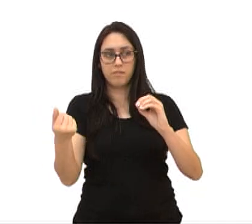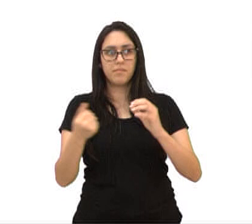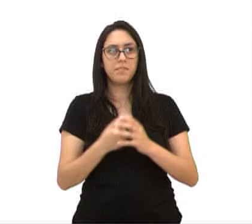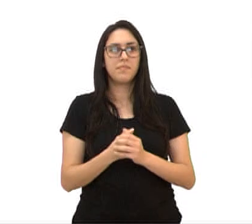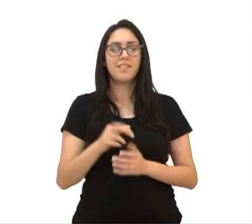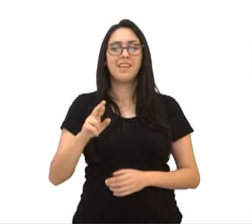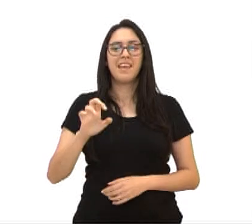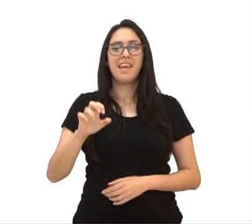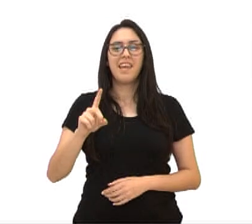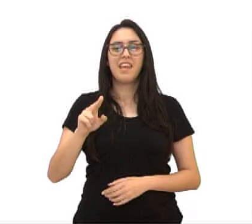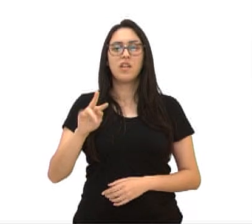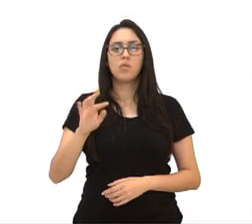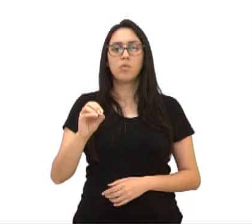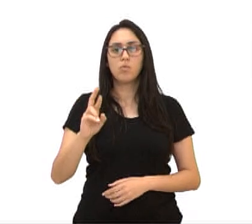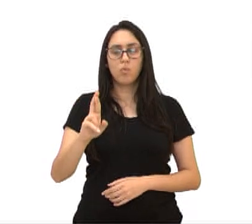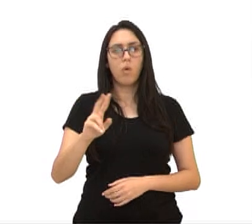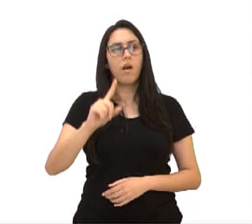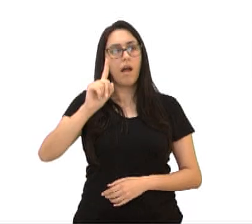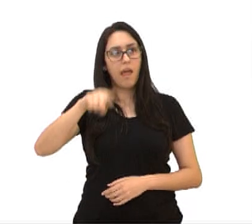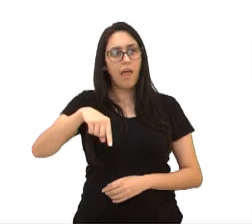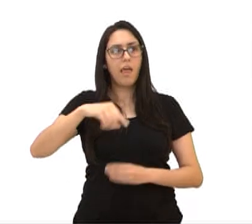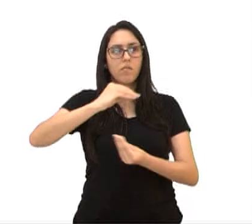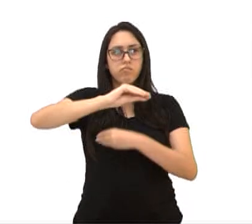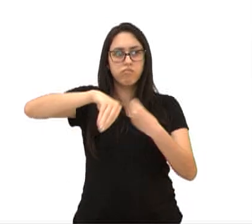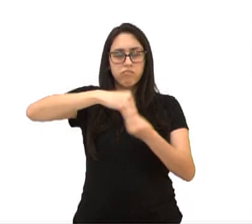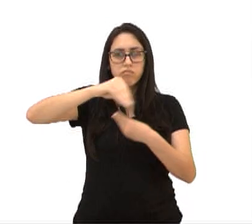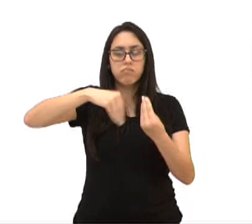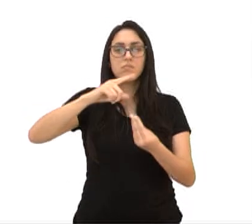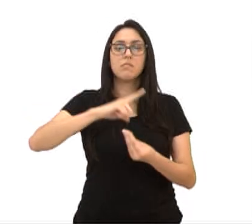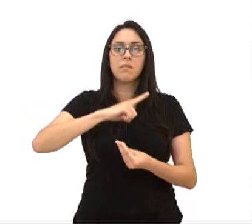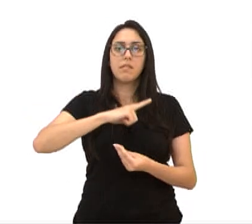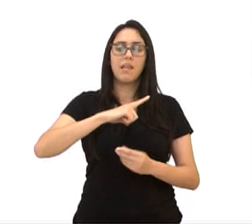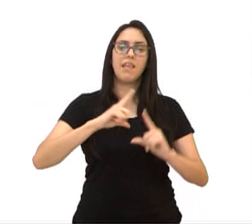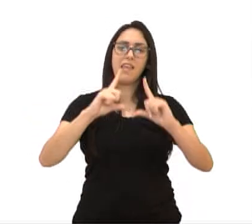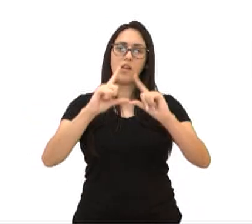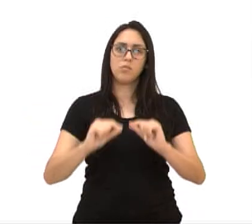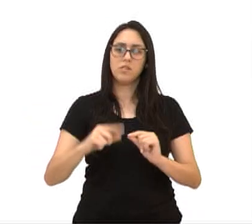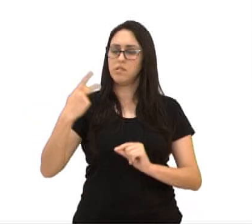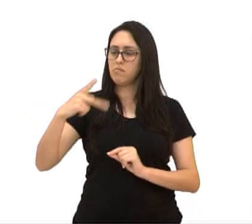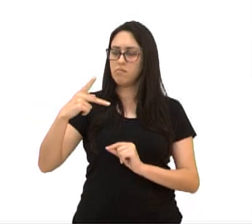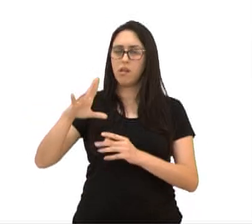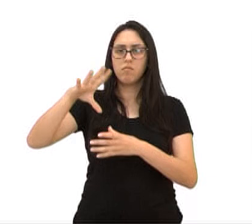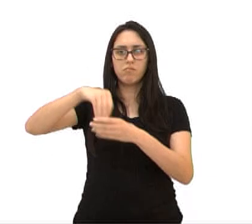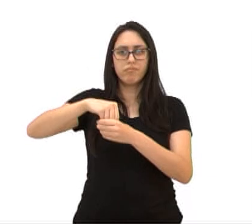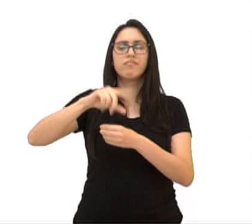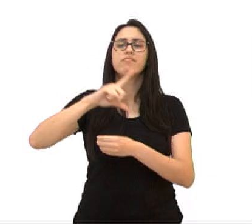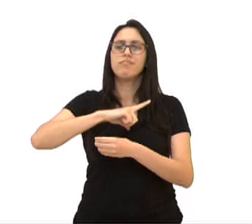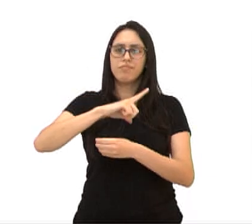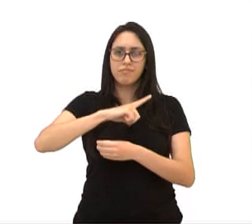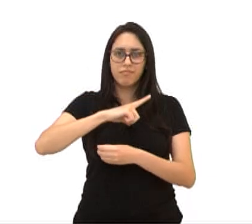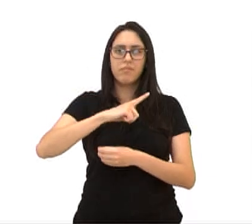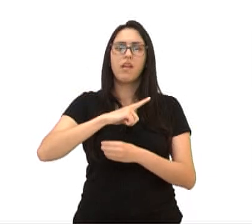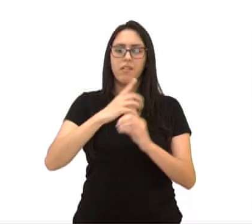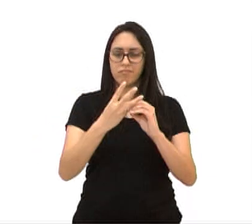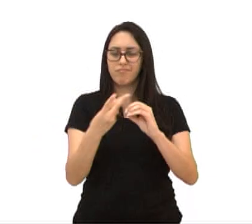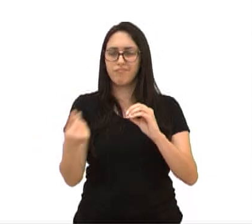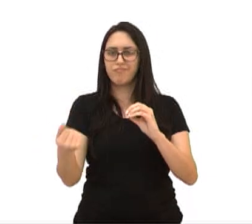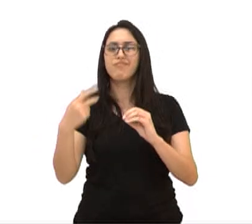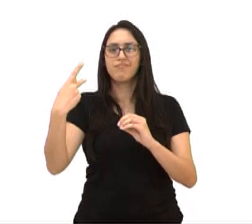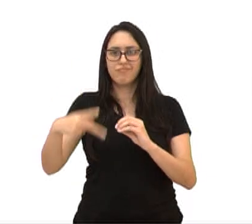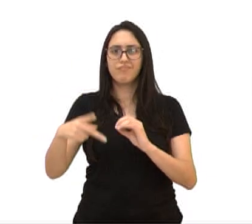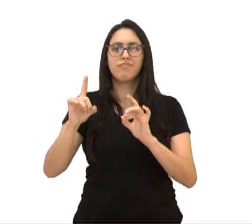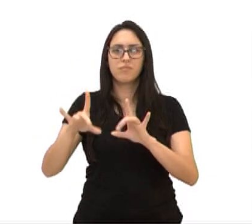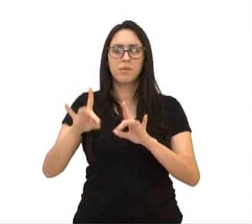redutor é o elemento ou substância que provoca a redução. Ou seja, ele próprio irá oxidar-se. E a gente tem aqui, ó, a Rafaela